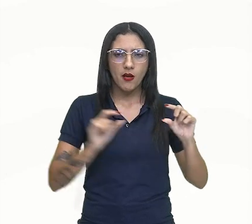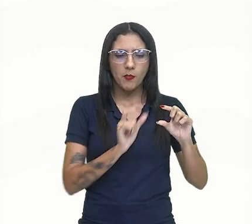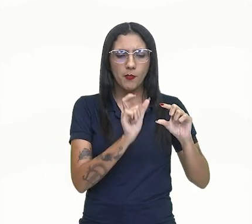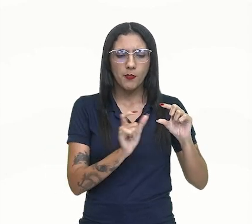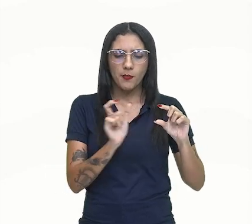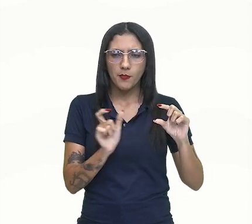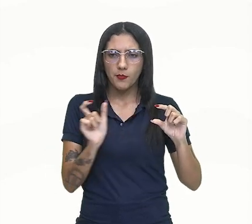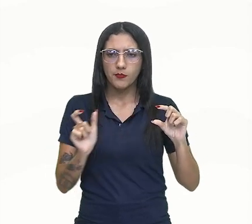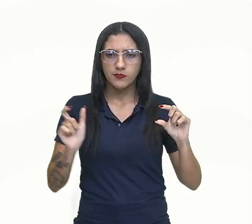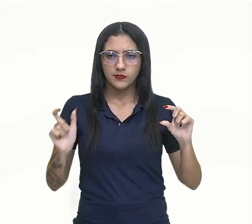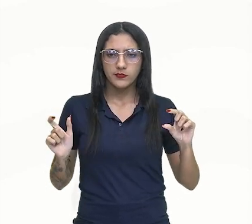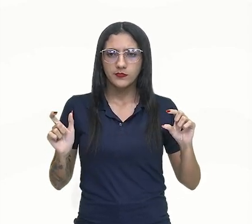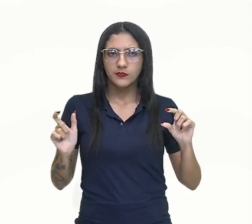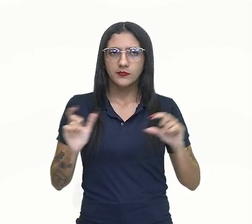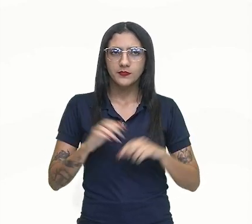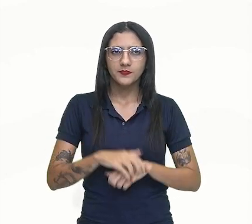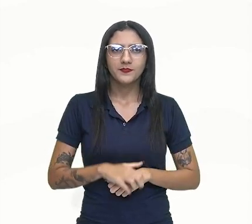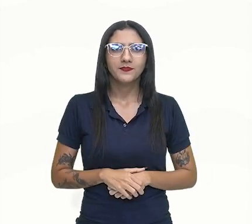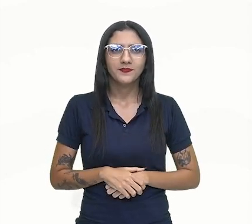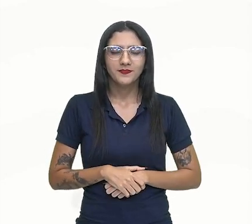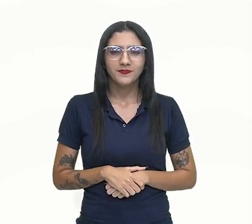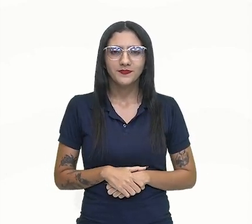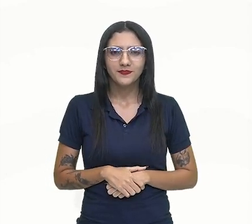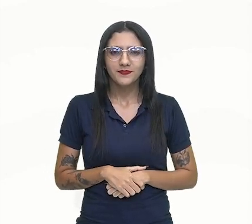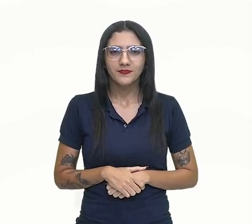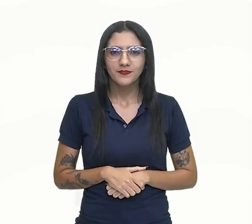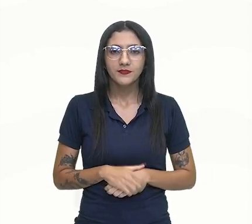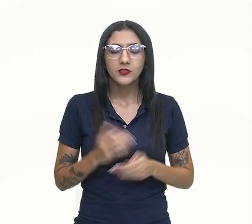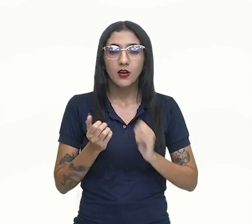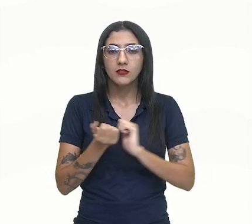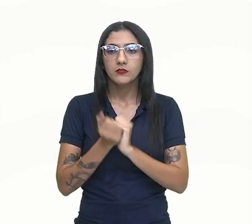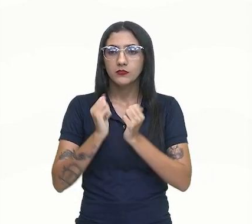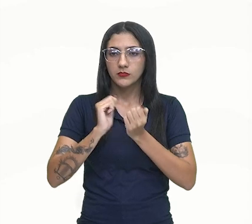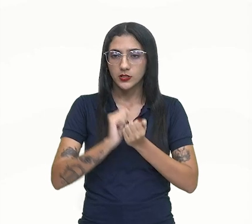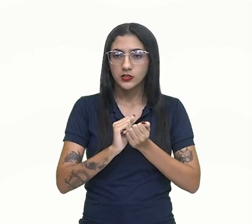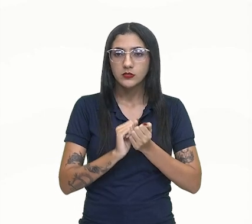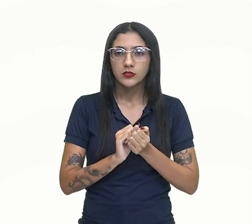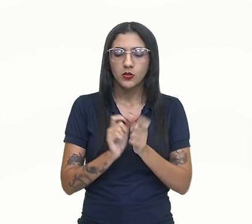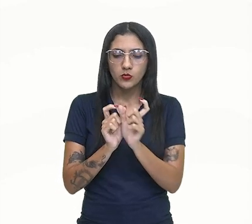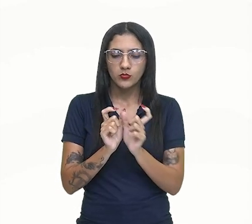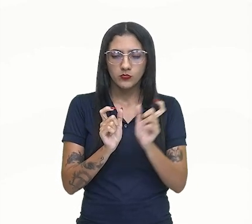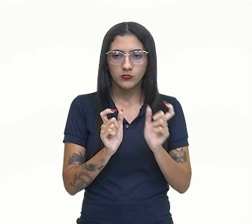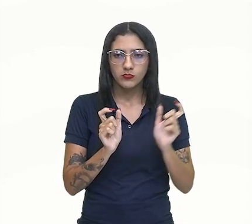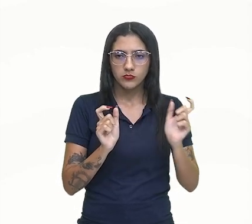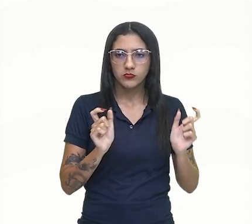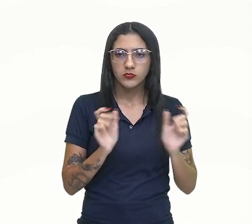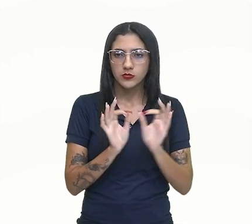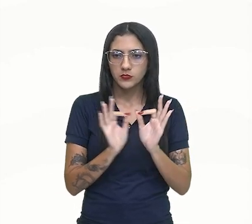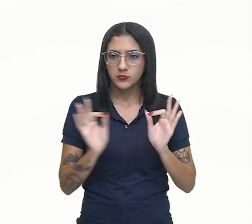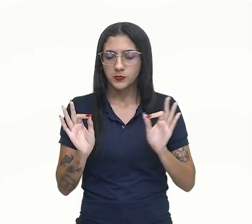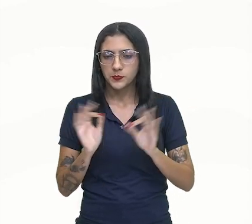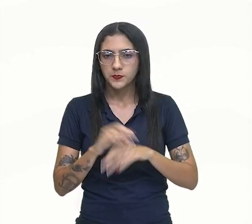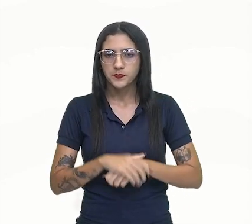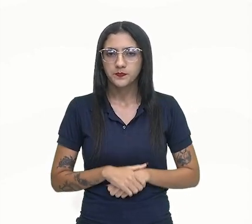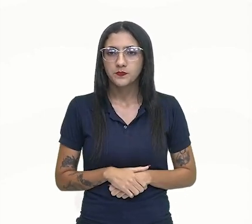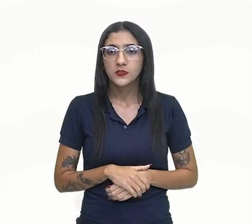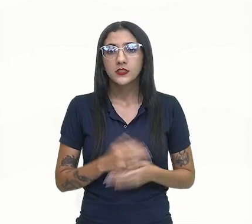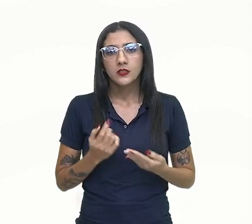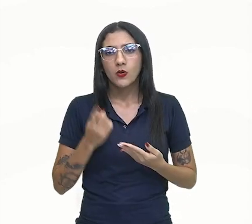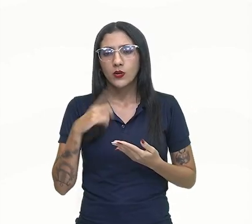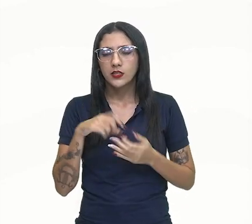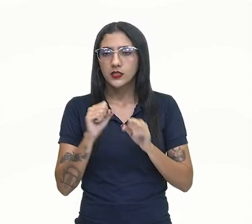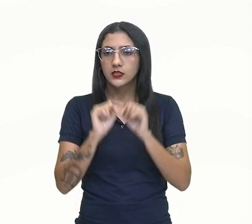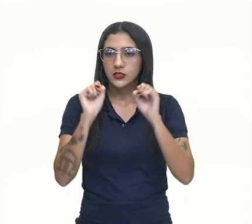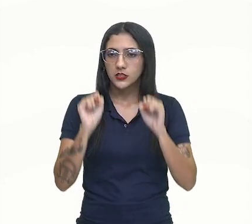de conversão. Olha só, transformação das unidades de medida de comprimento. No Sistema Internacional de